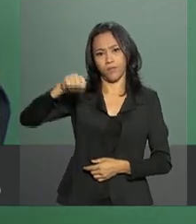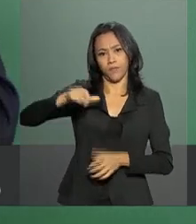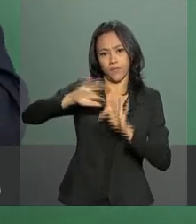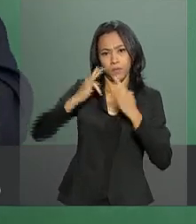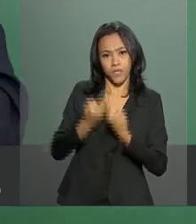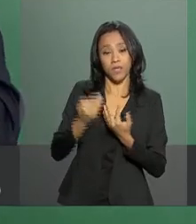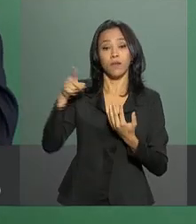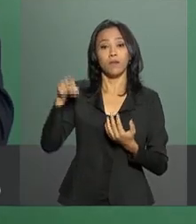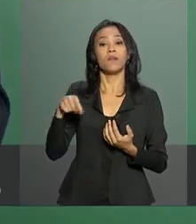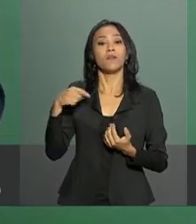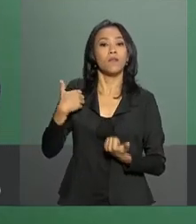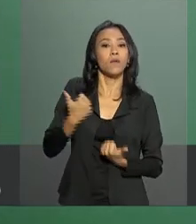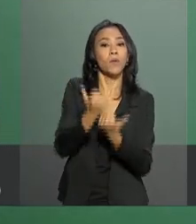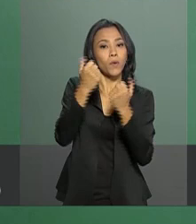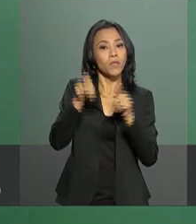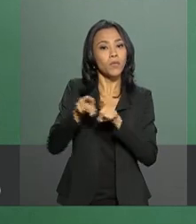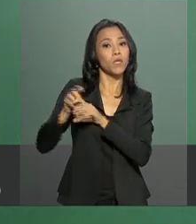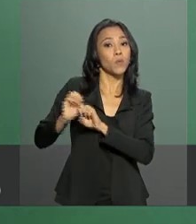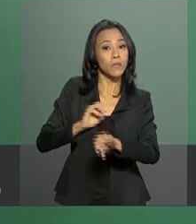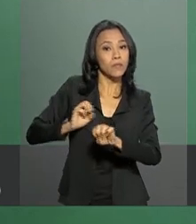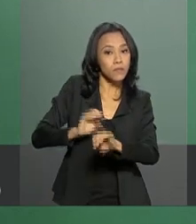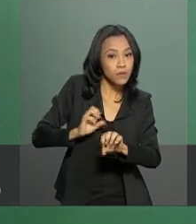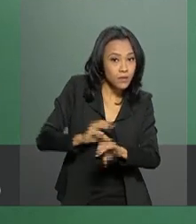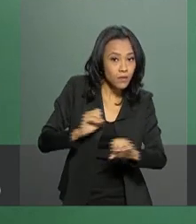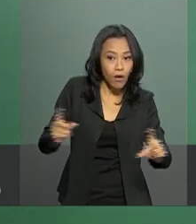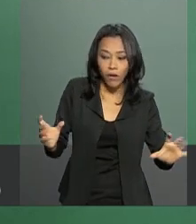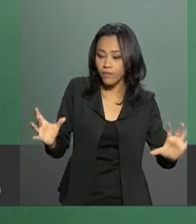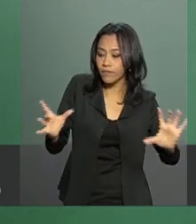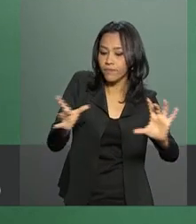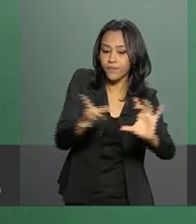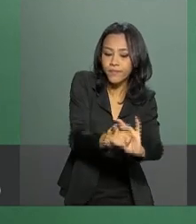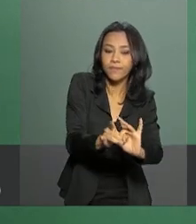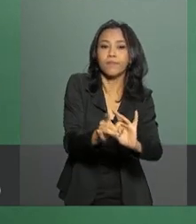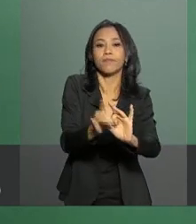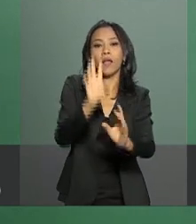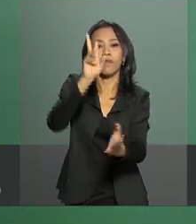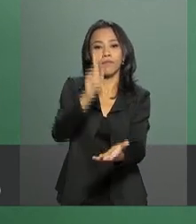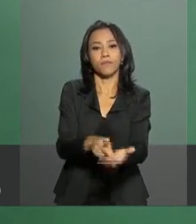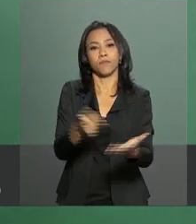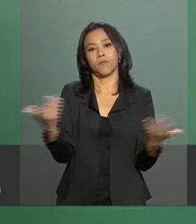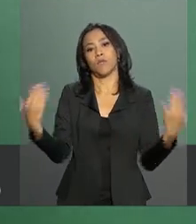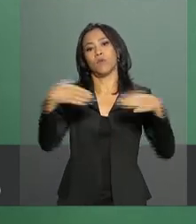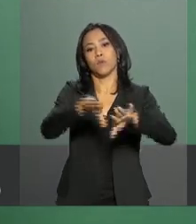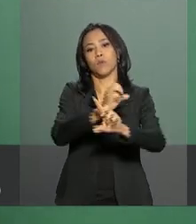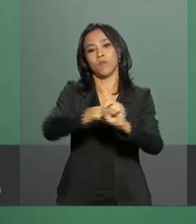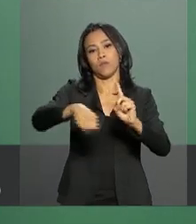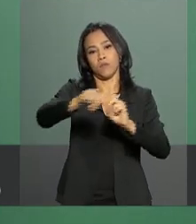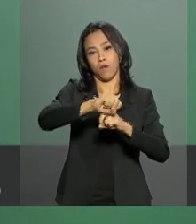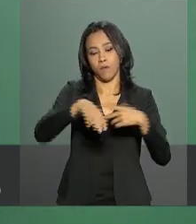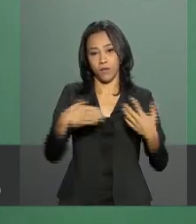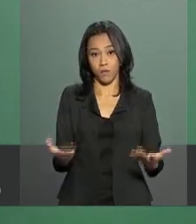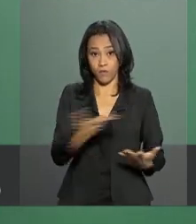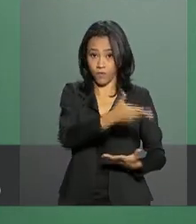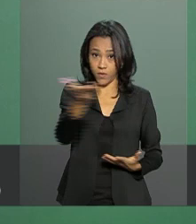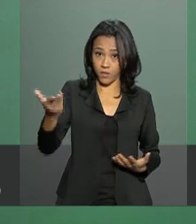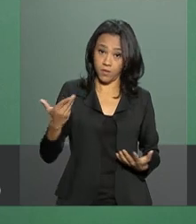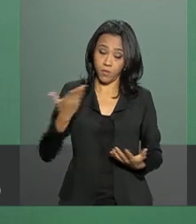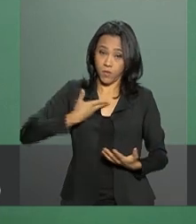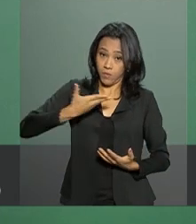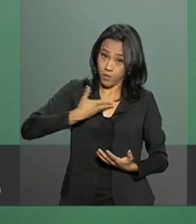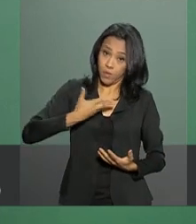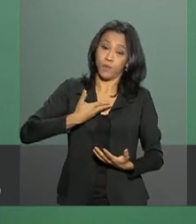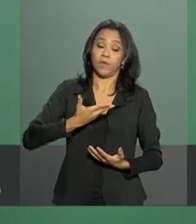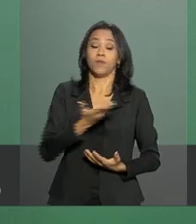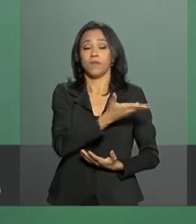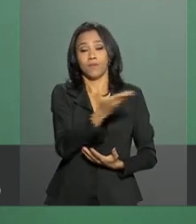para inseri los para fazer a verdadeira inclusão social então meus amigos minhas amigas eu eu